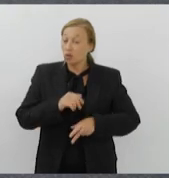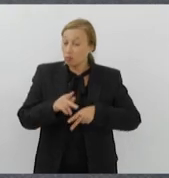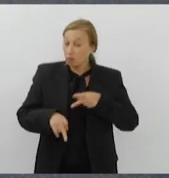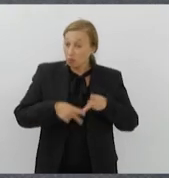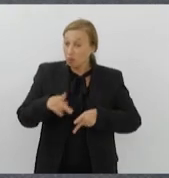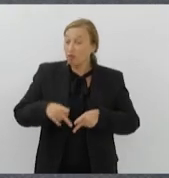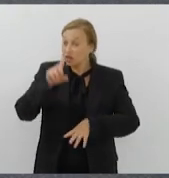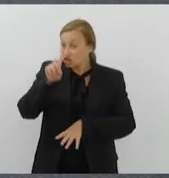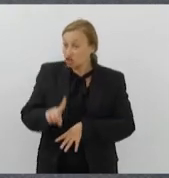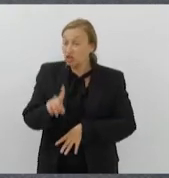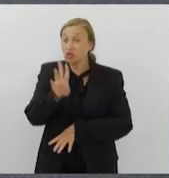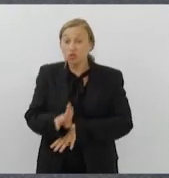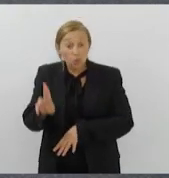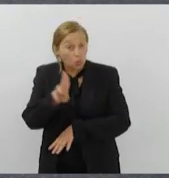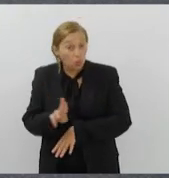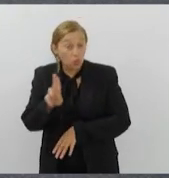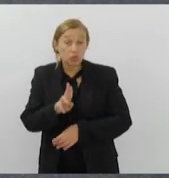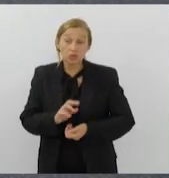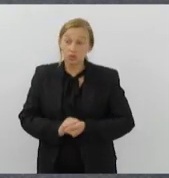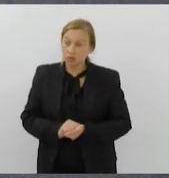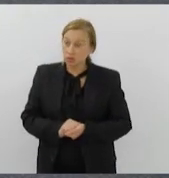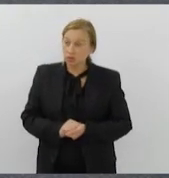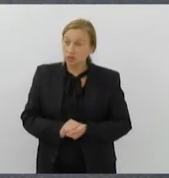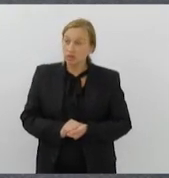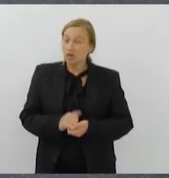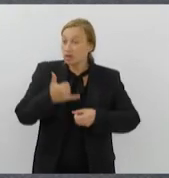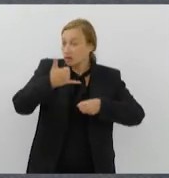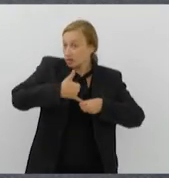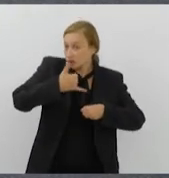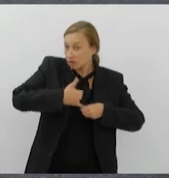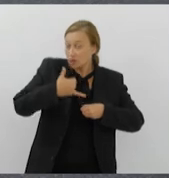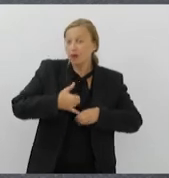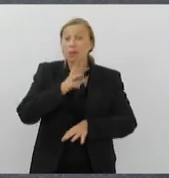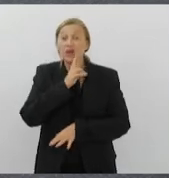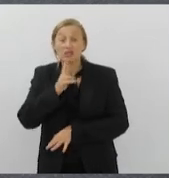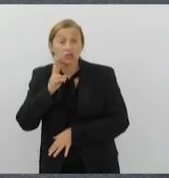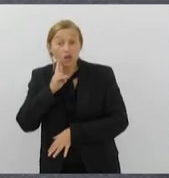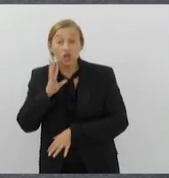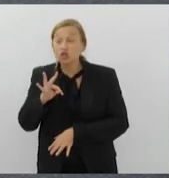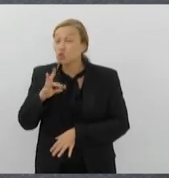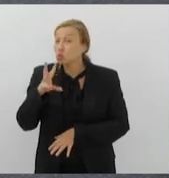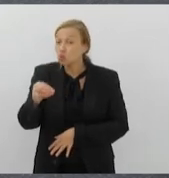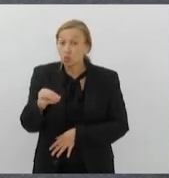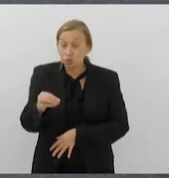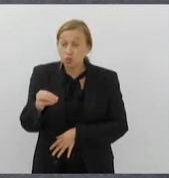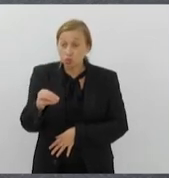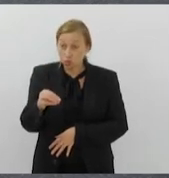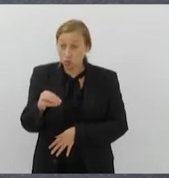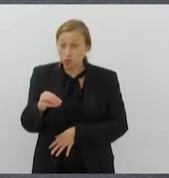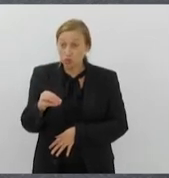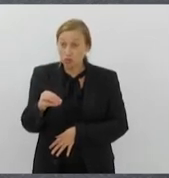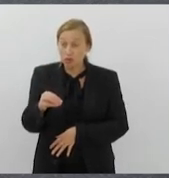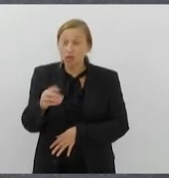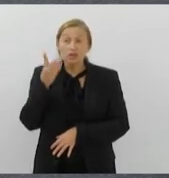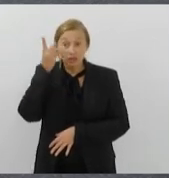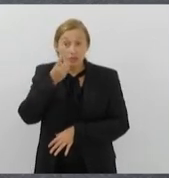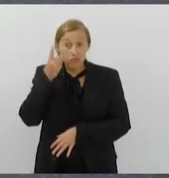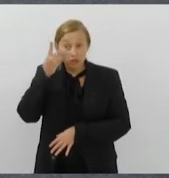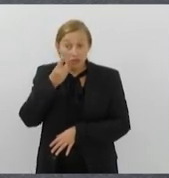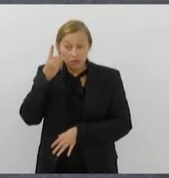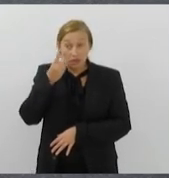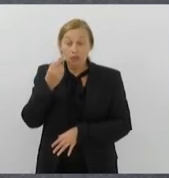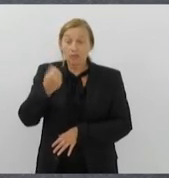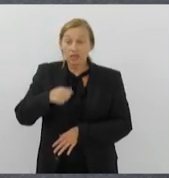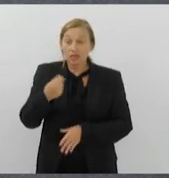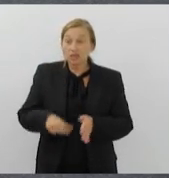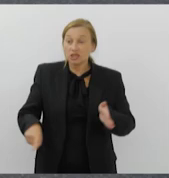para locação, para posto de gasolina, para restaurantes. E tudo isso, nobre deputado, deve ser